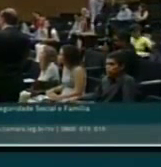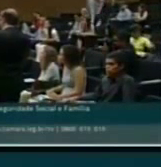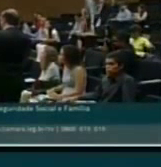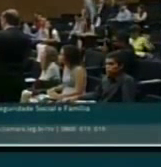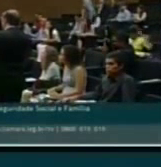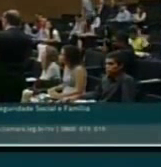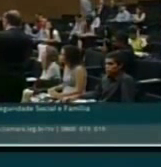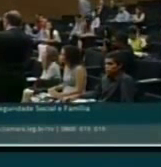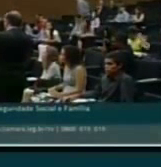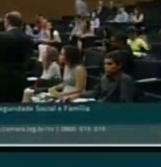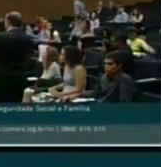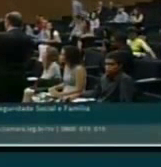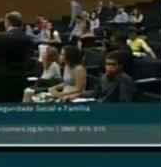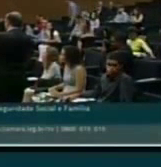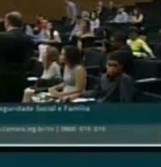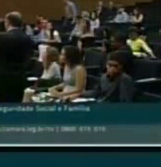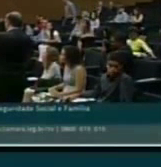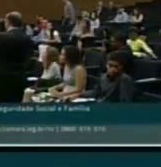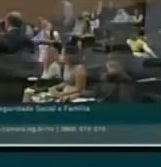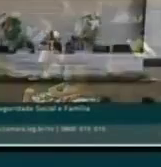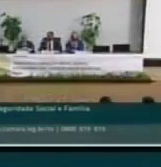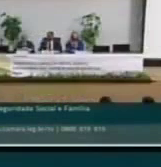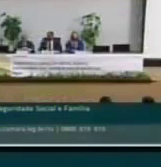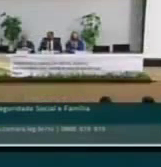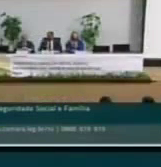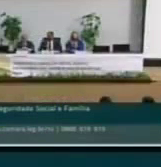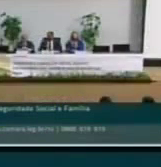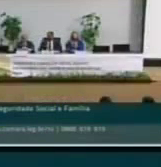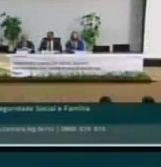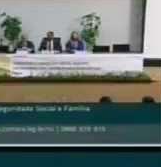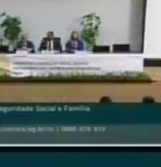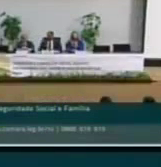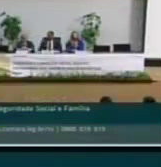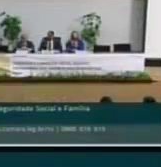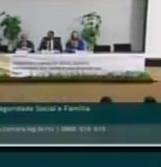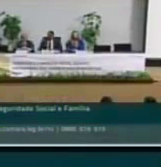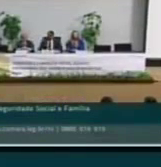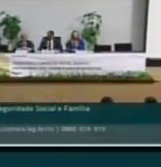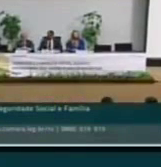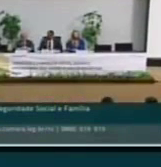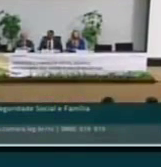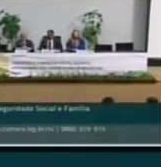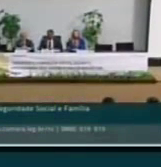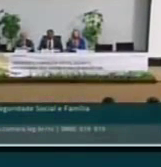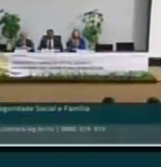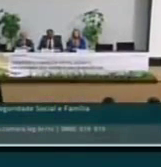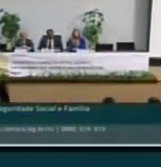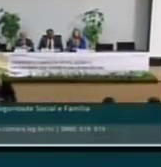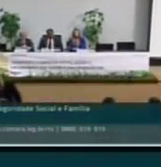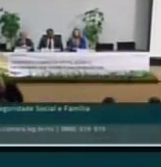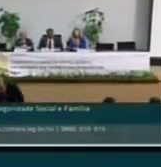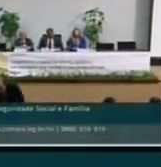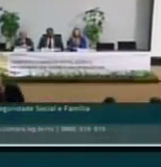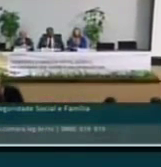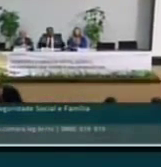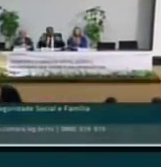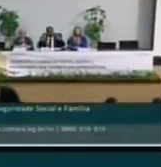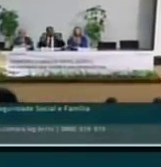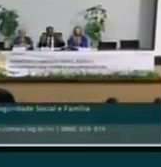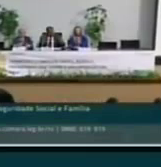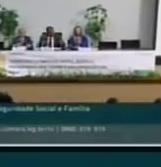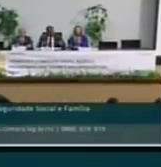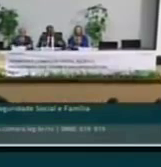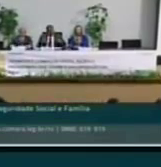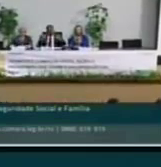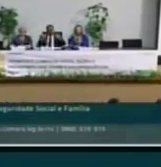seguiram, totalizando 35. Destas, 33 foram afundadas, deixando mais de 1.000 mortos. O período